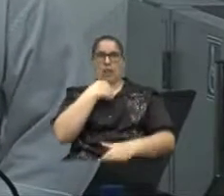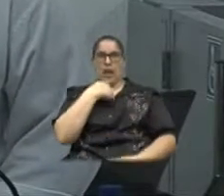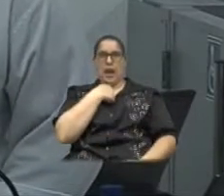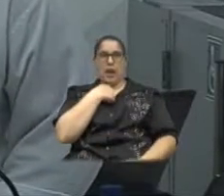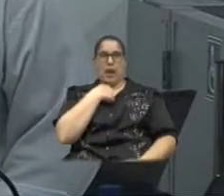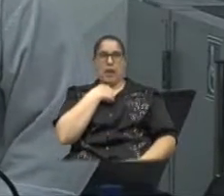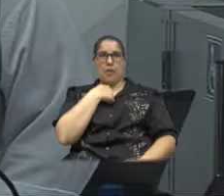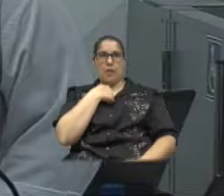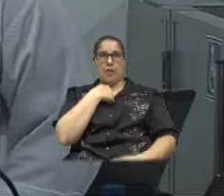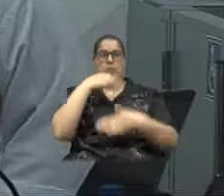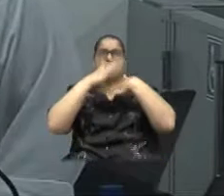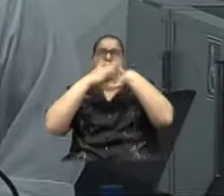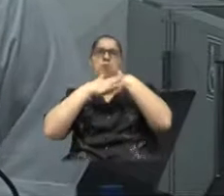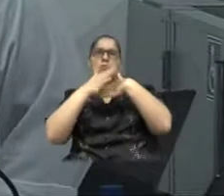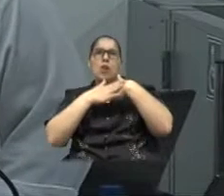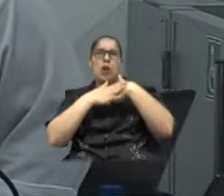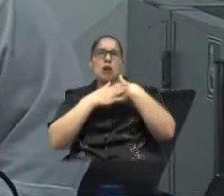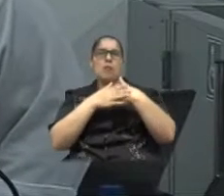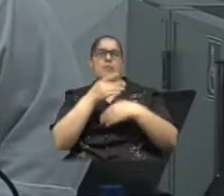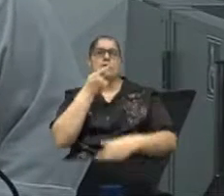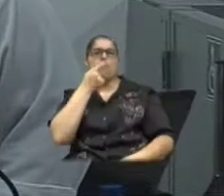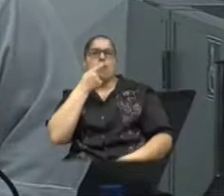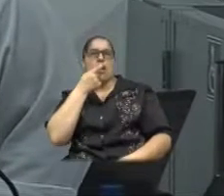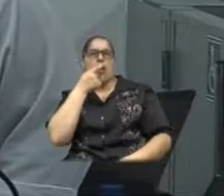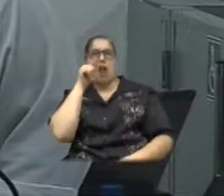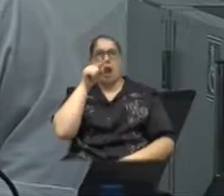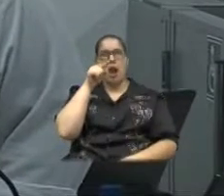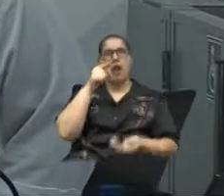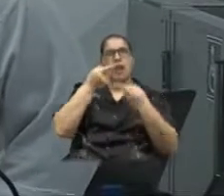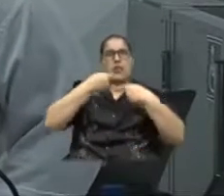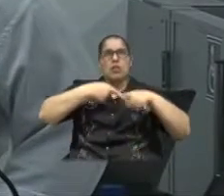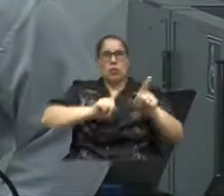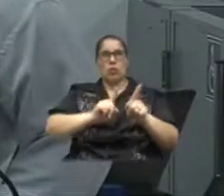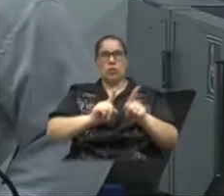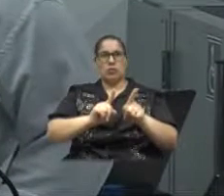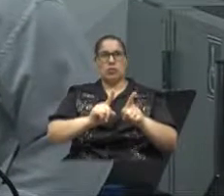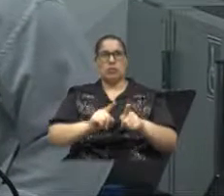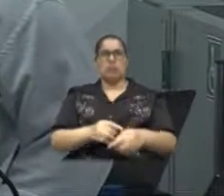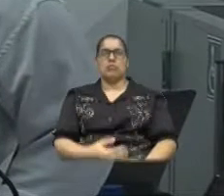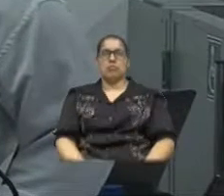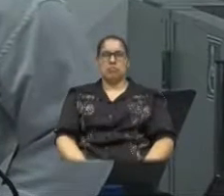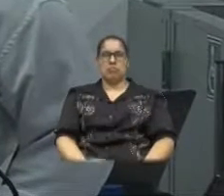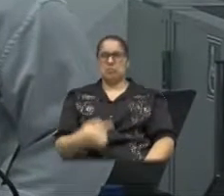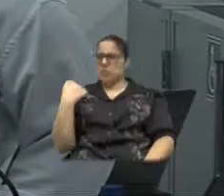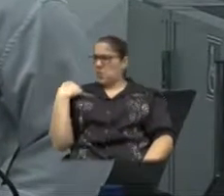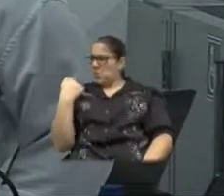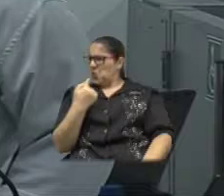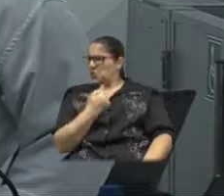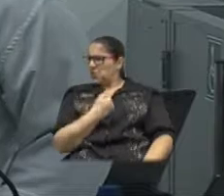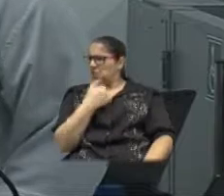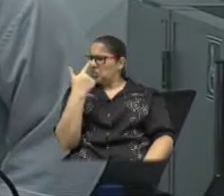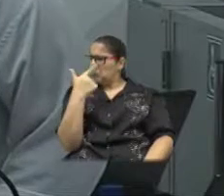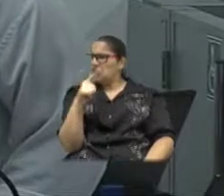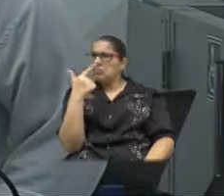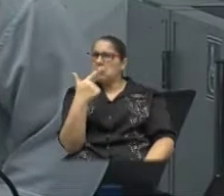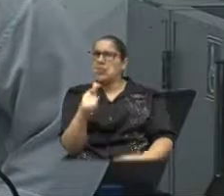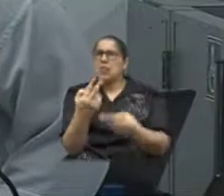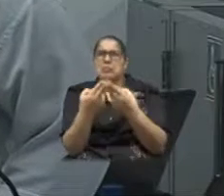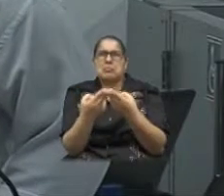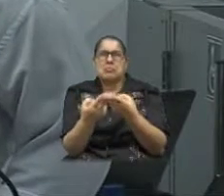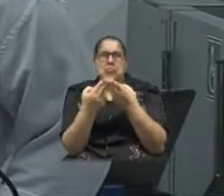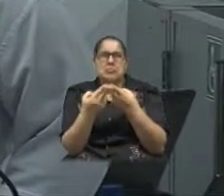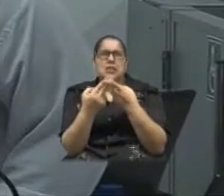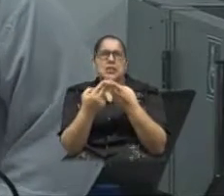o vereador evangélico é contra. E nós que somos intolerantes, Lemão. Lemão, posso usar a